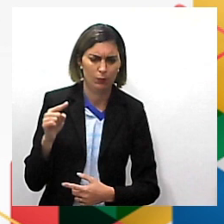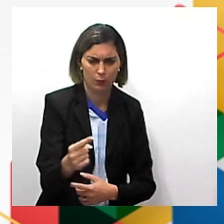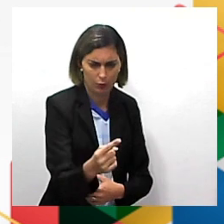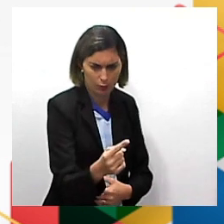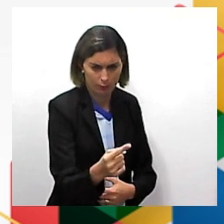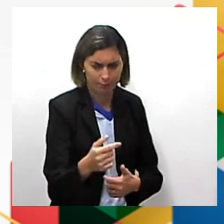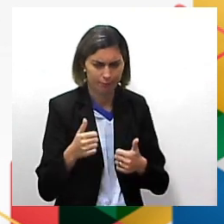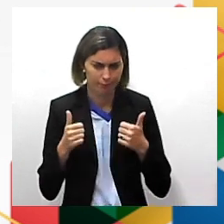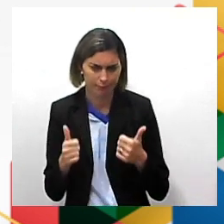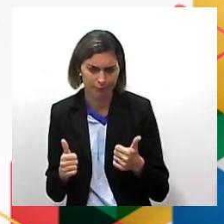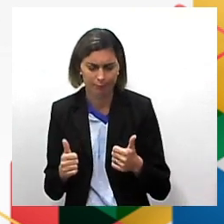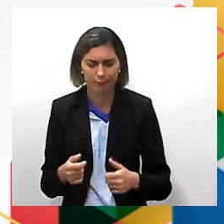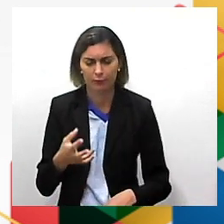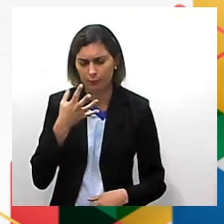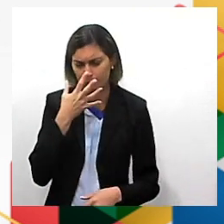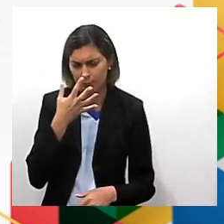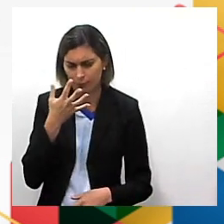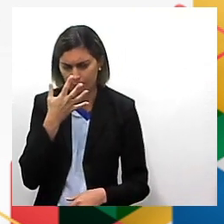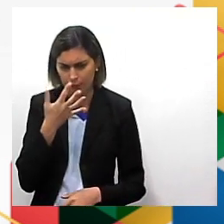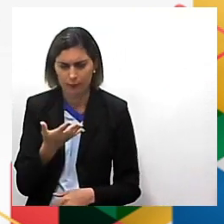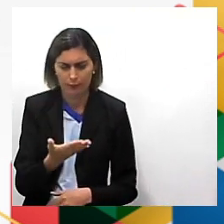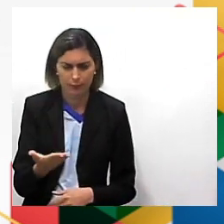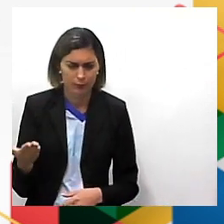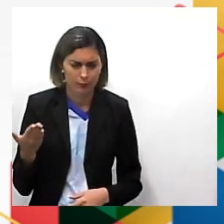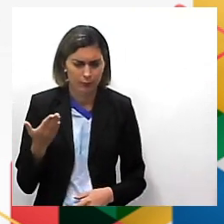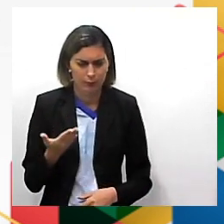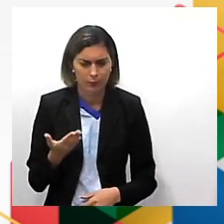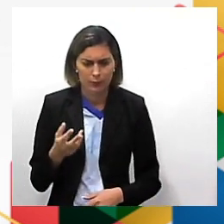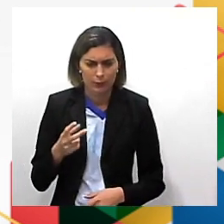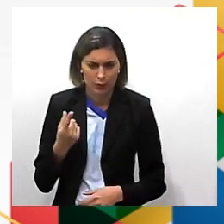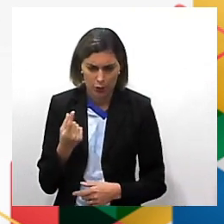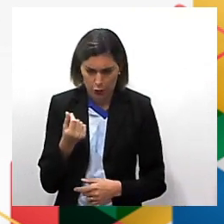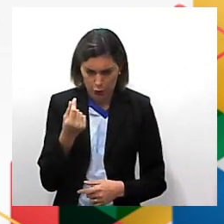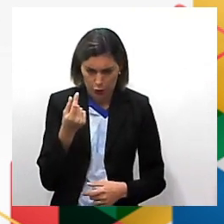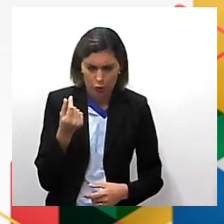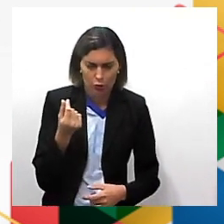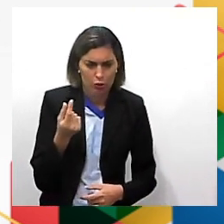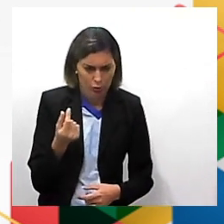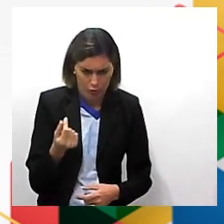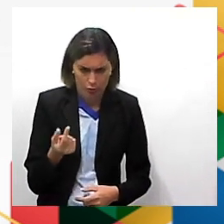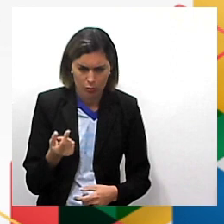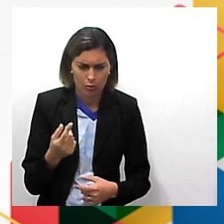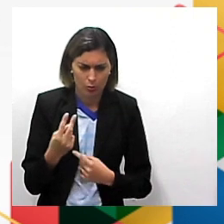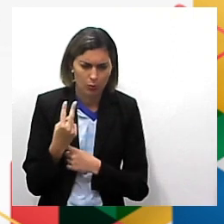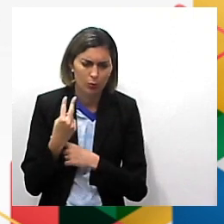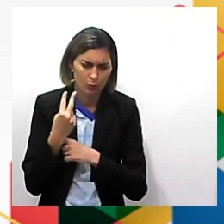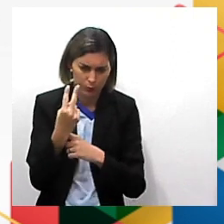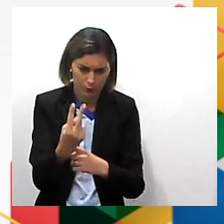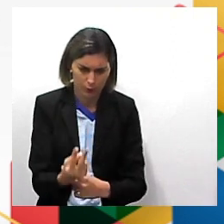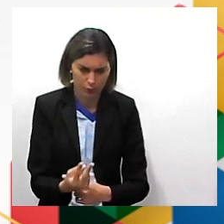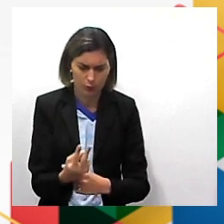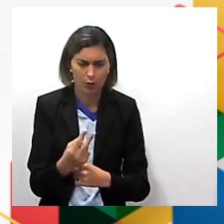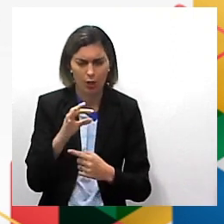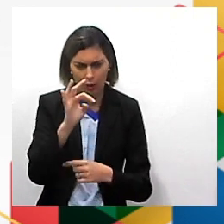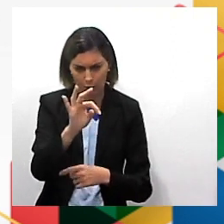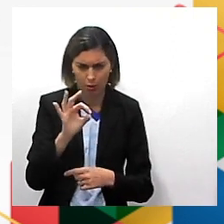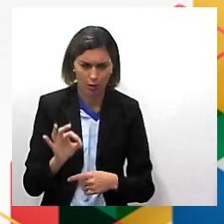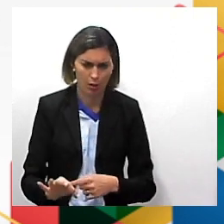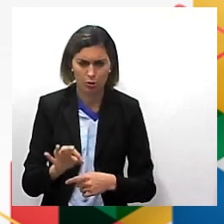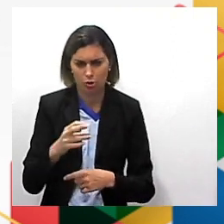R$5.000, beleza? E observe que ele pegou esse dinheiro, ele emprestou esse dinheiro a uma taxa